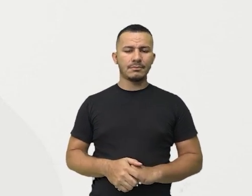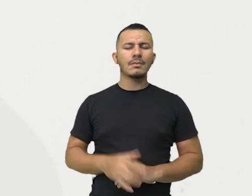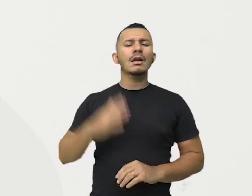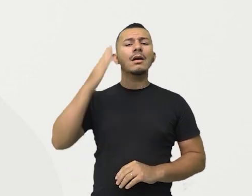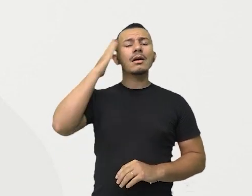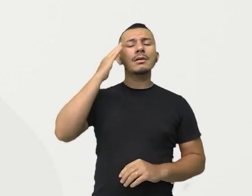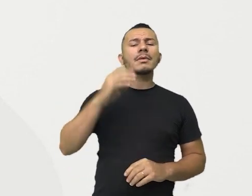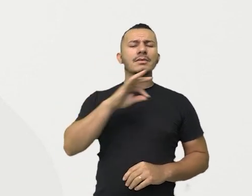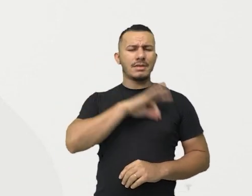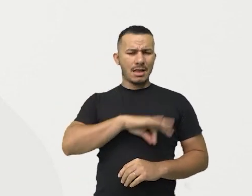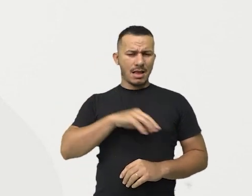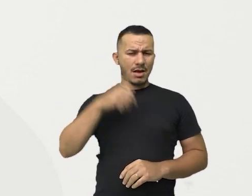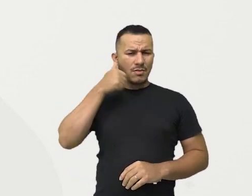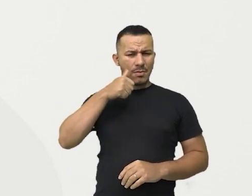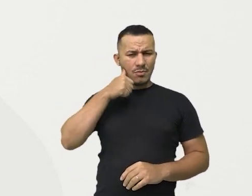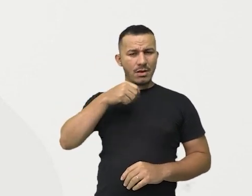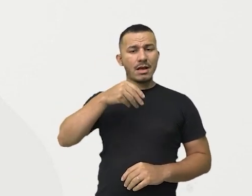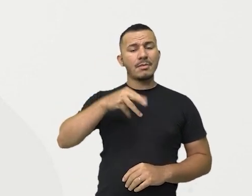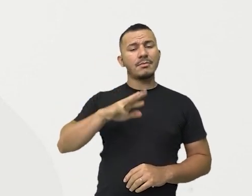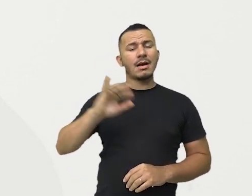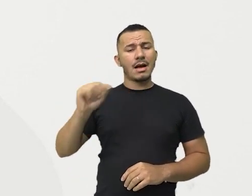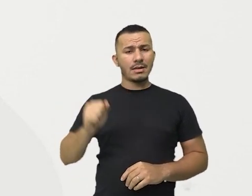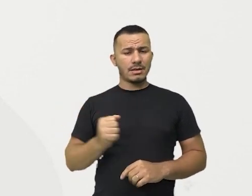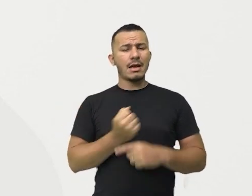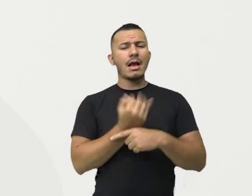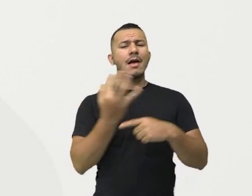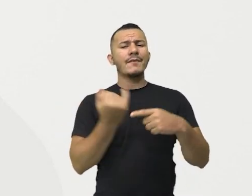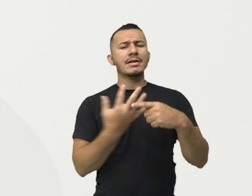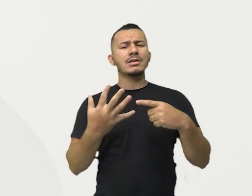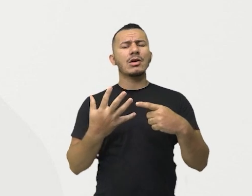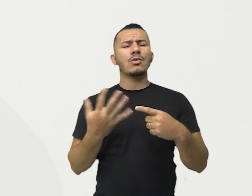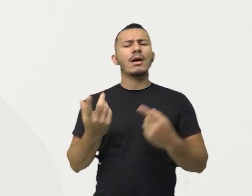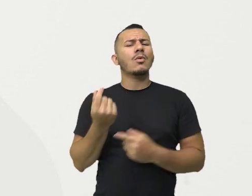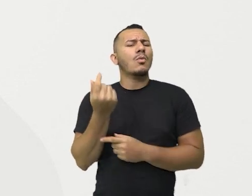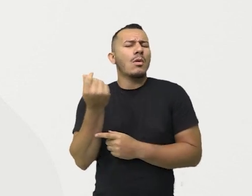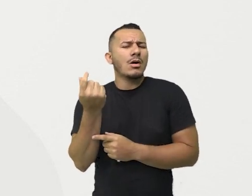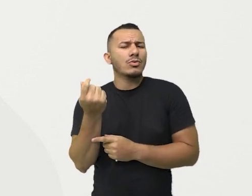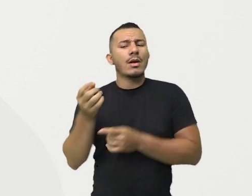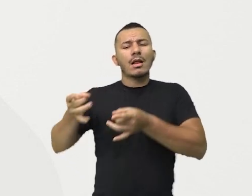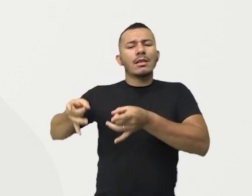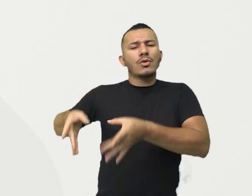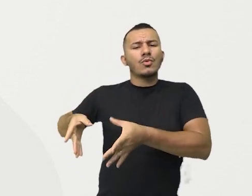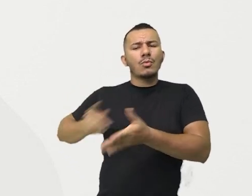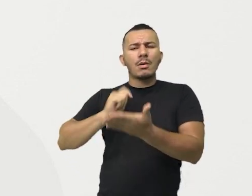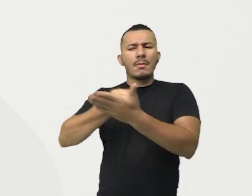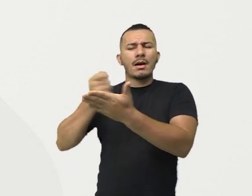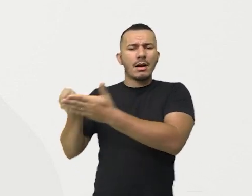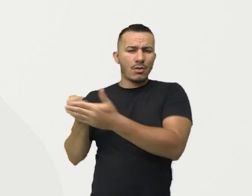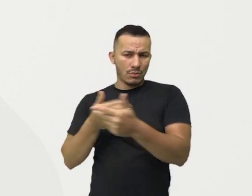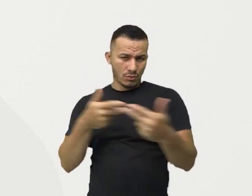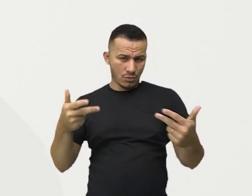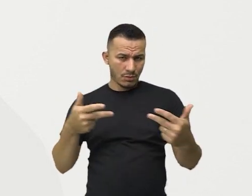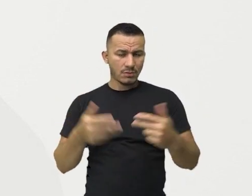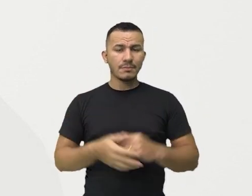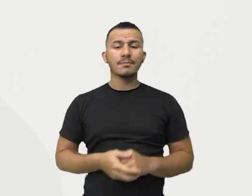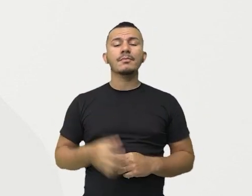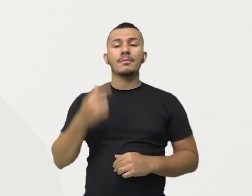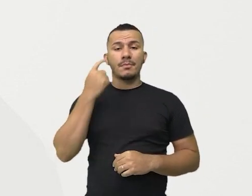Que fração do salário de Márcia sobrou para as outras despesas? Pessoal, o veículo